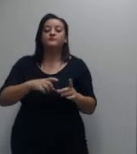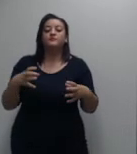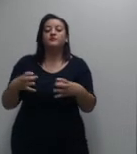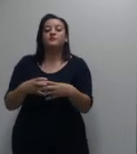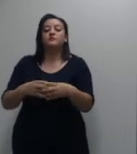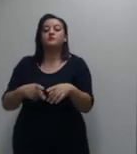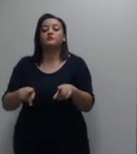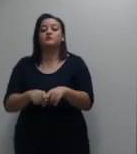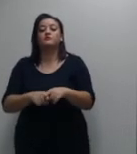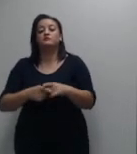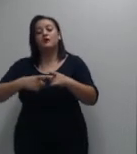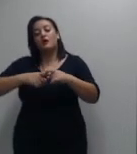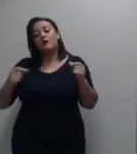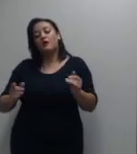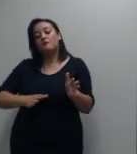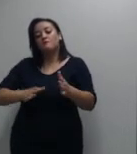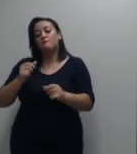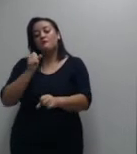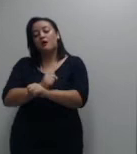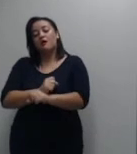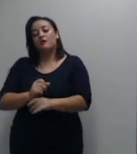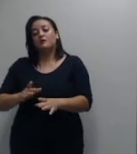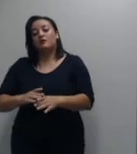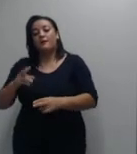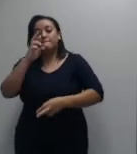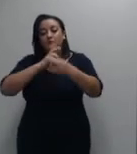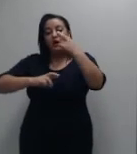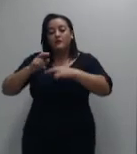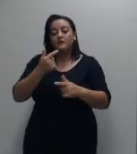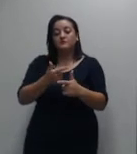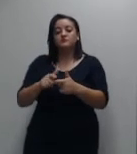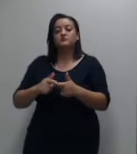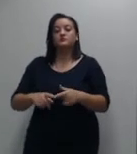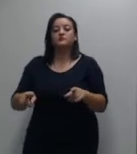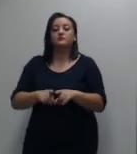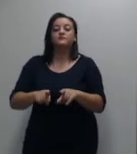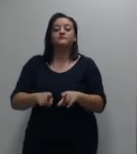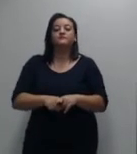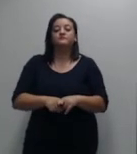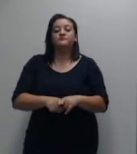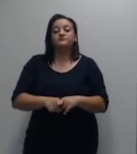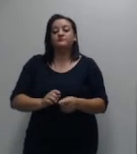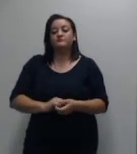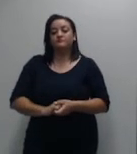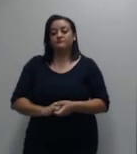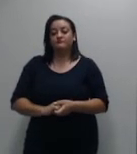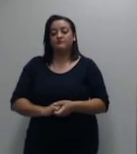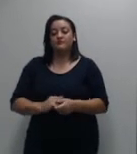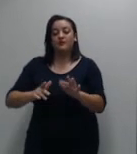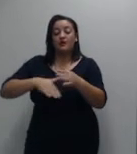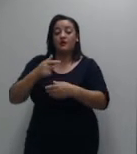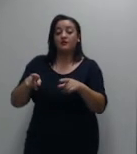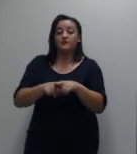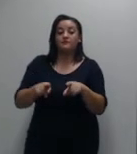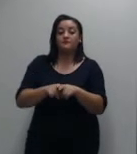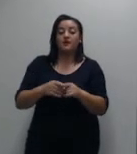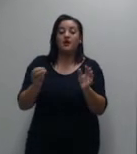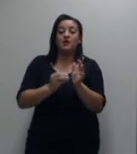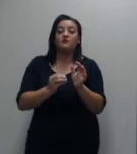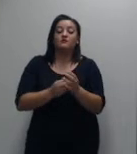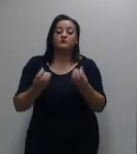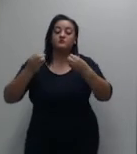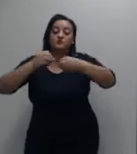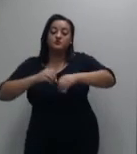amplo intervalo de tempo para nada do feito e tomada de decisão Além disso ausente prejuízo